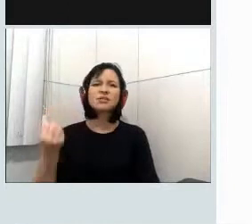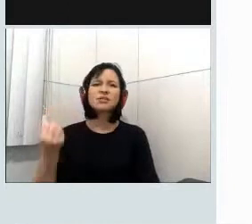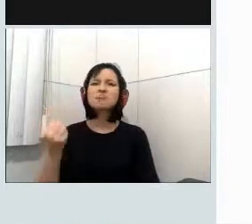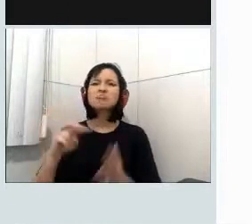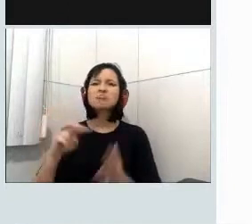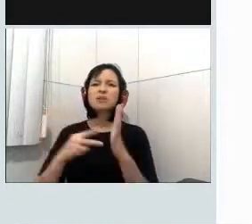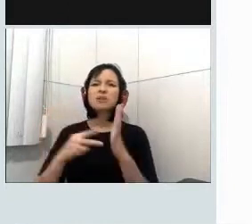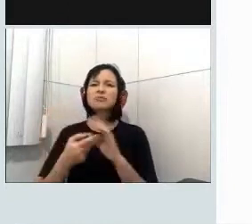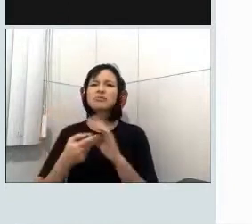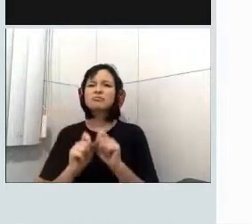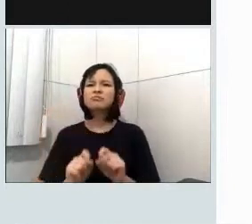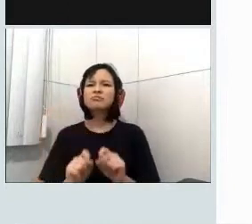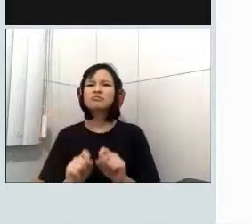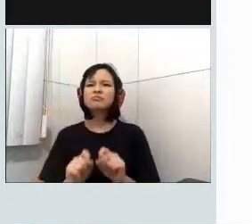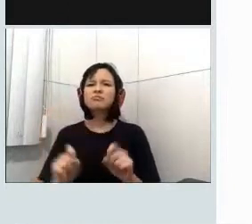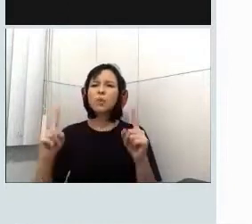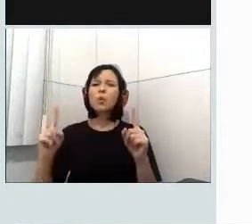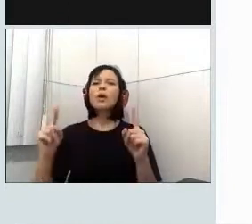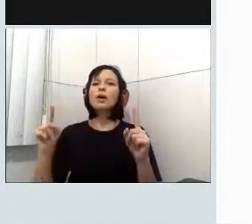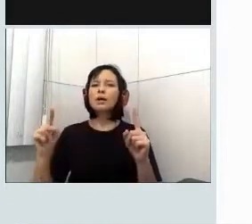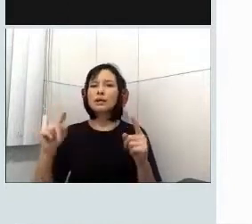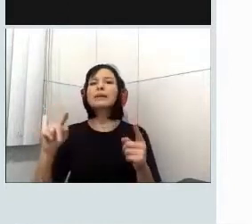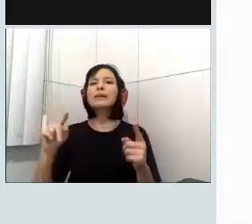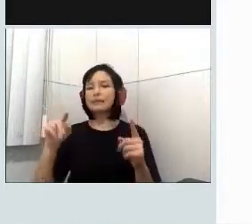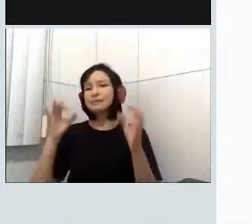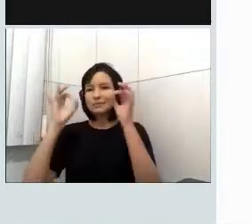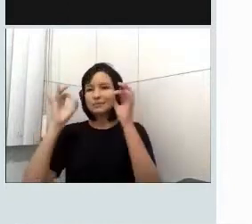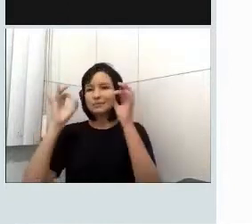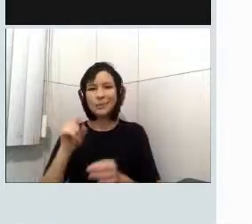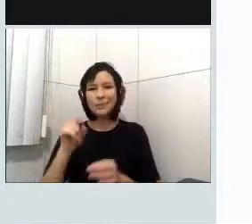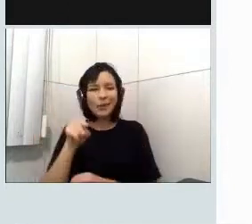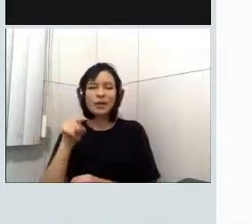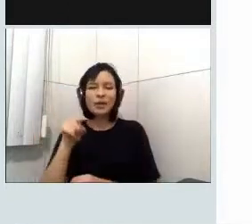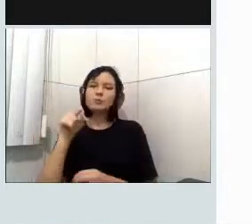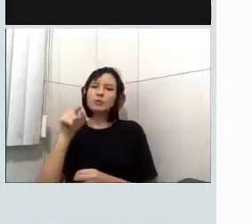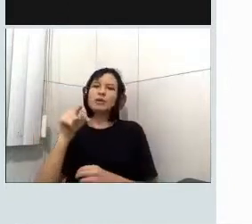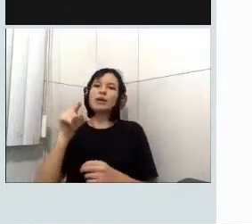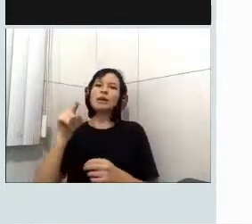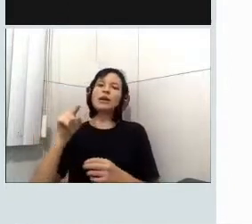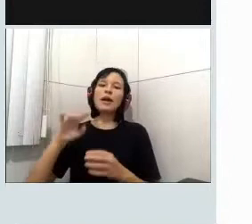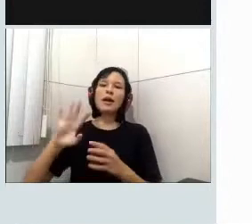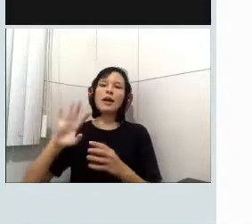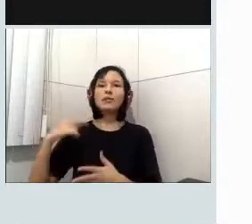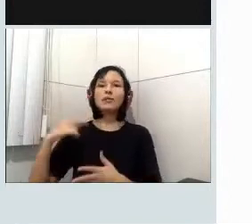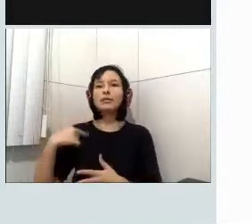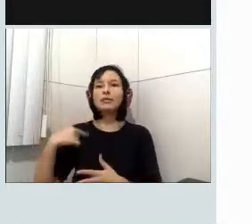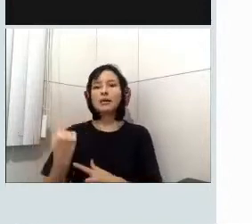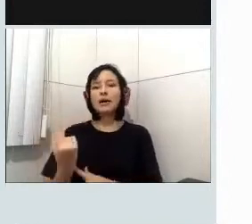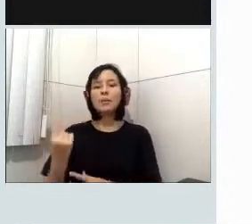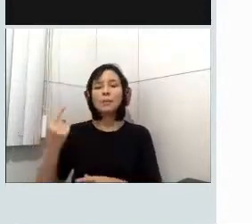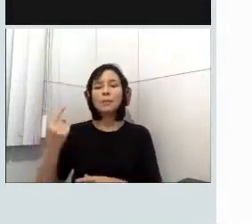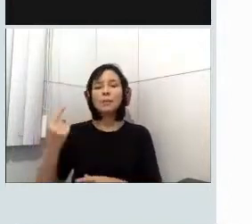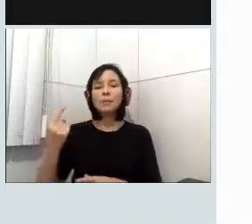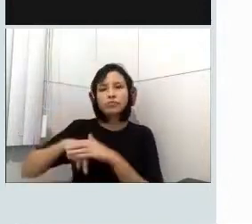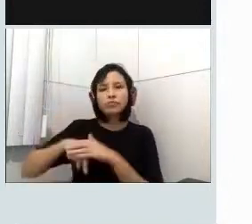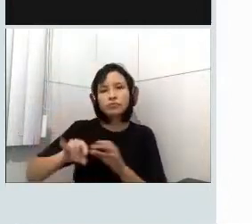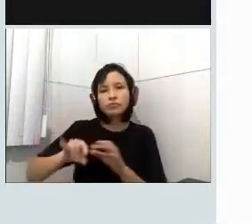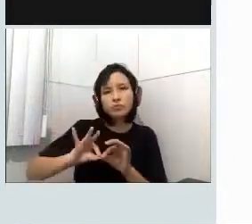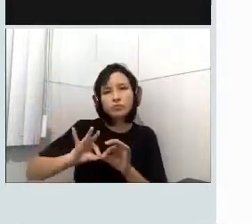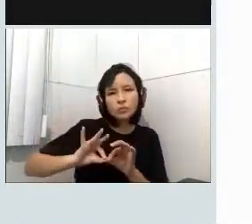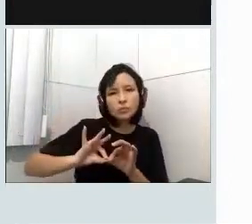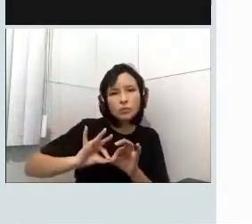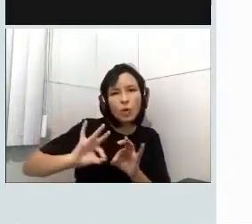Isso mesmo. Altura, largura e profundidade. Profundidade é a mesma coisa que comprimento. É só vocês observarem. Quando a